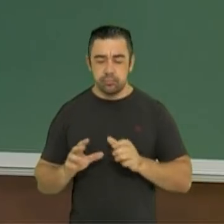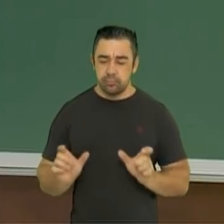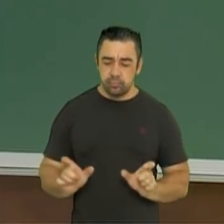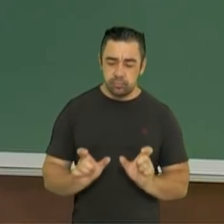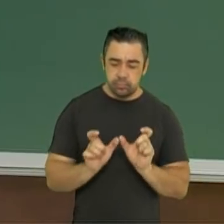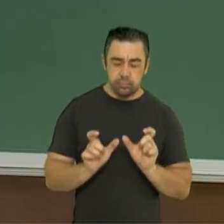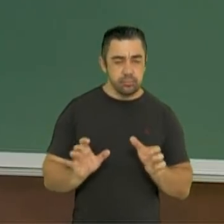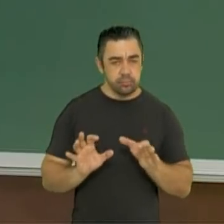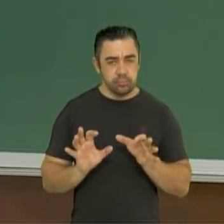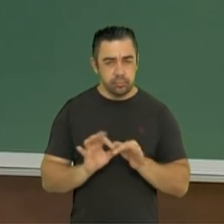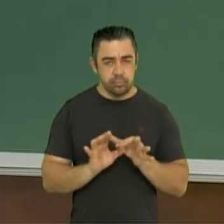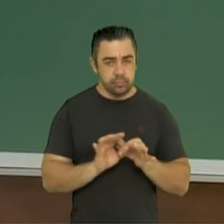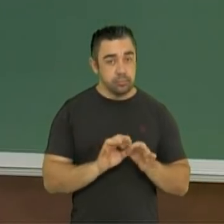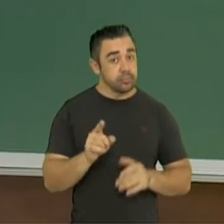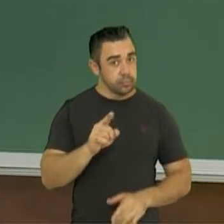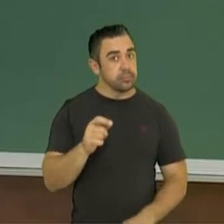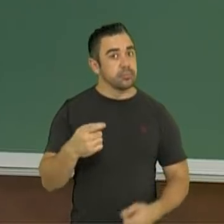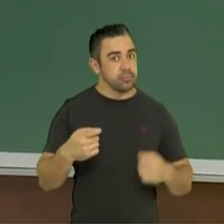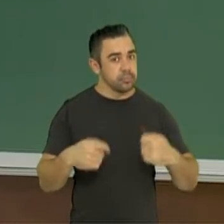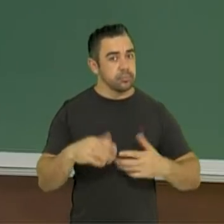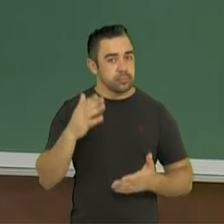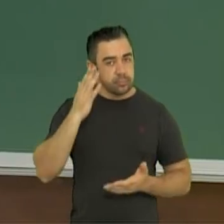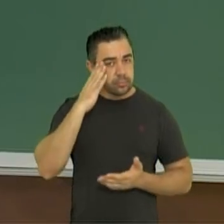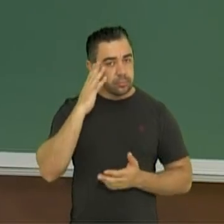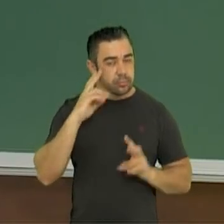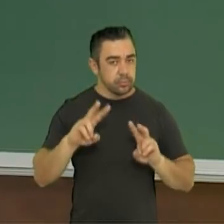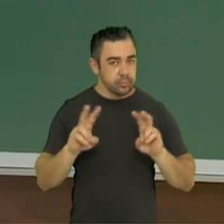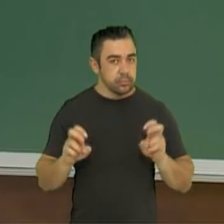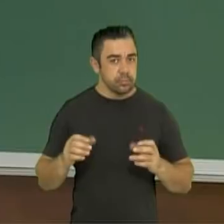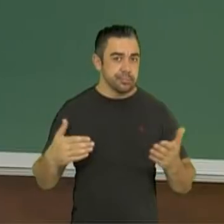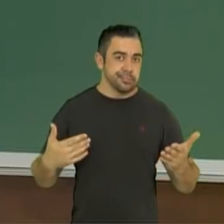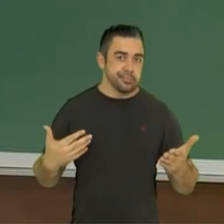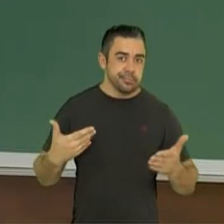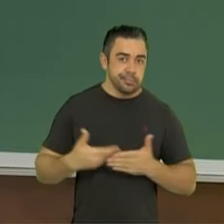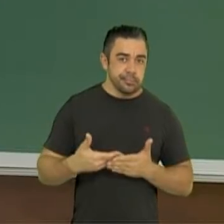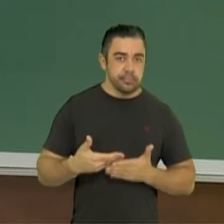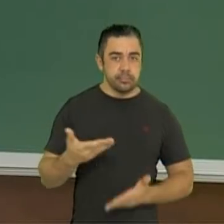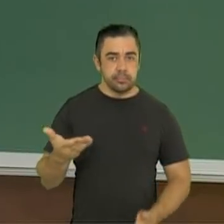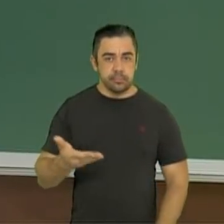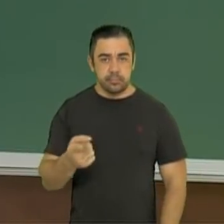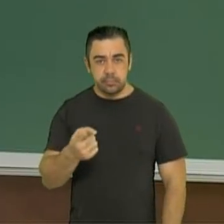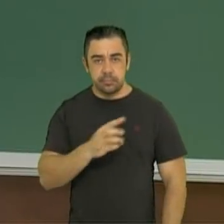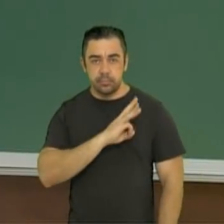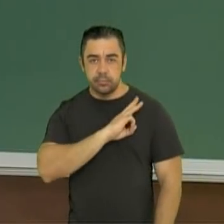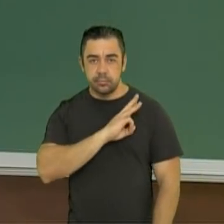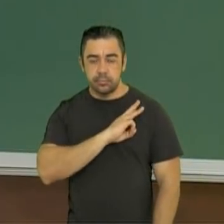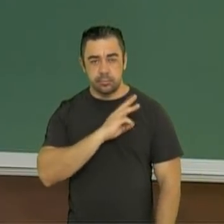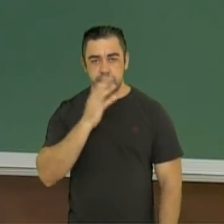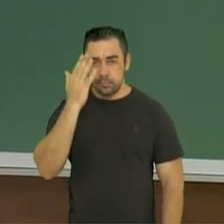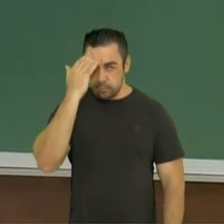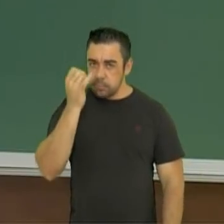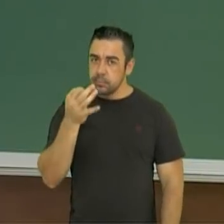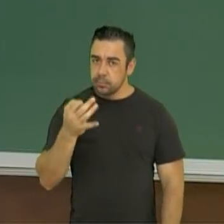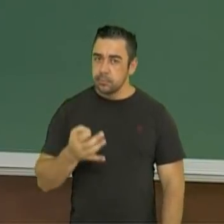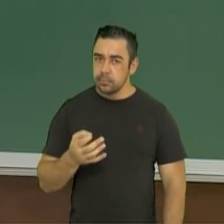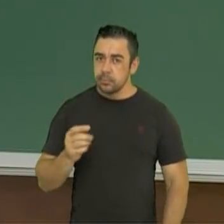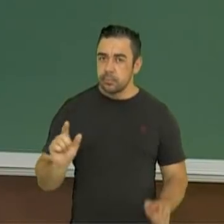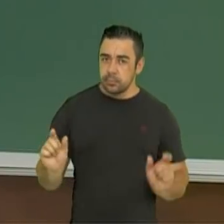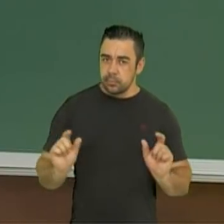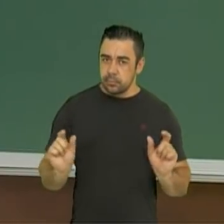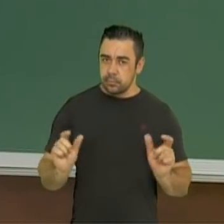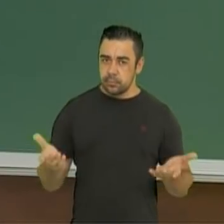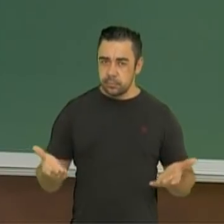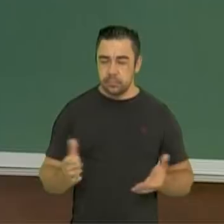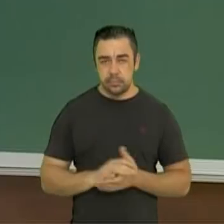precisa estar inteirado desse assunto, né? E não é possível que você tenha chegado aí até a terceira série e o mínimo possível você não saiba. Eu